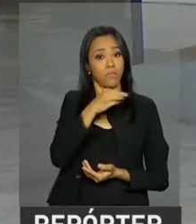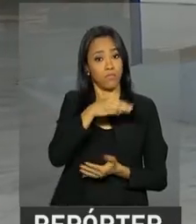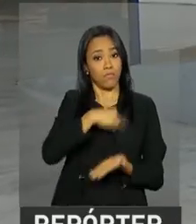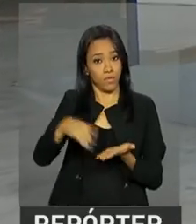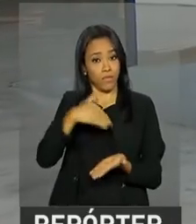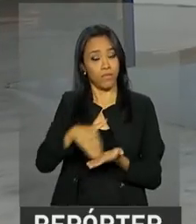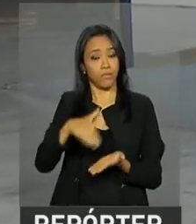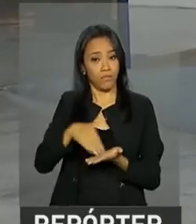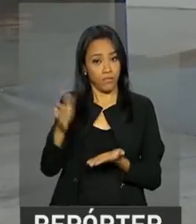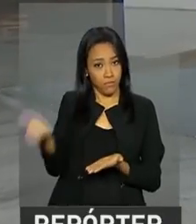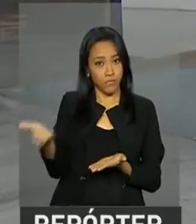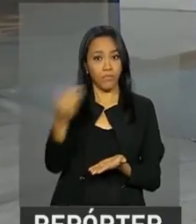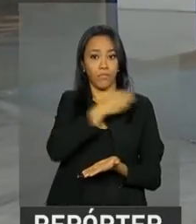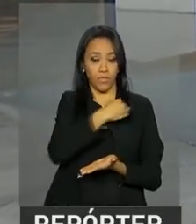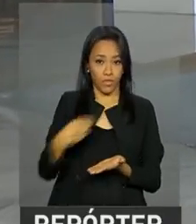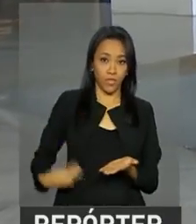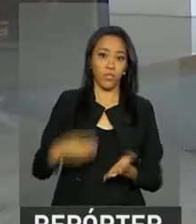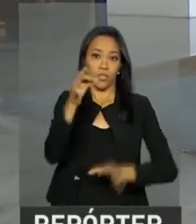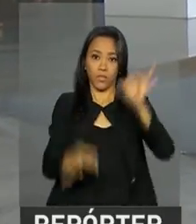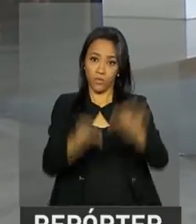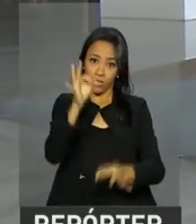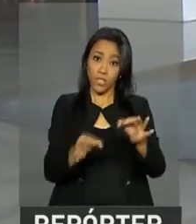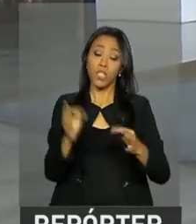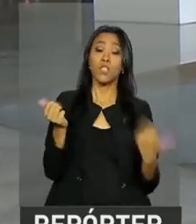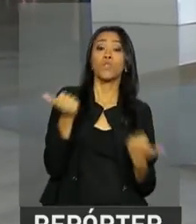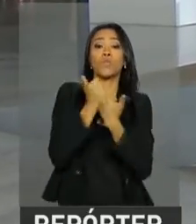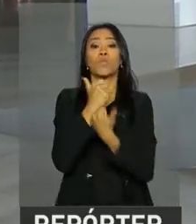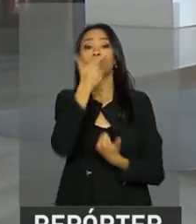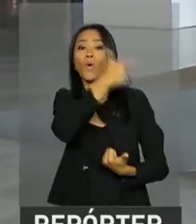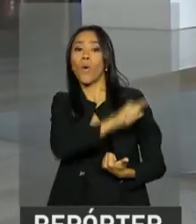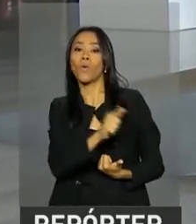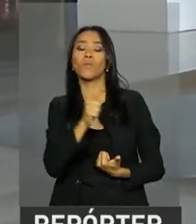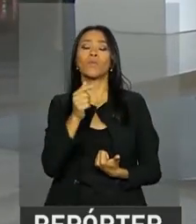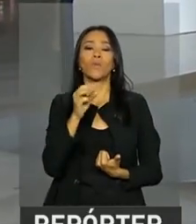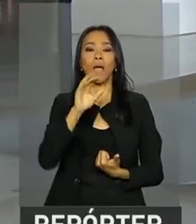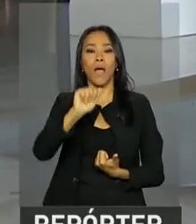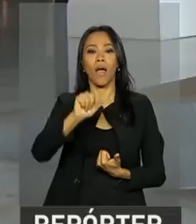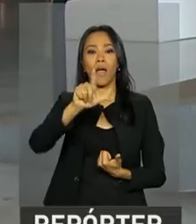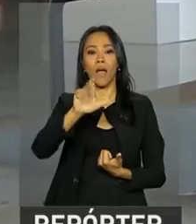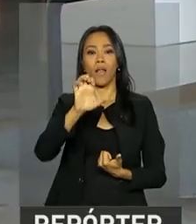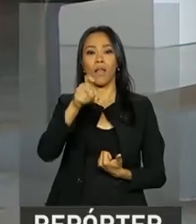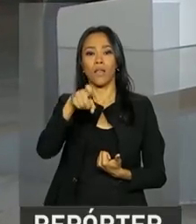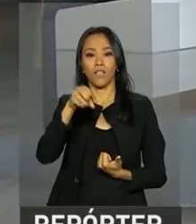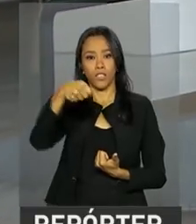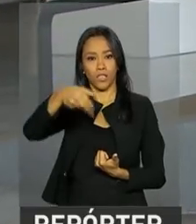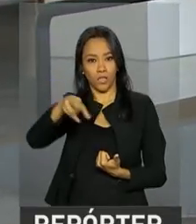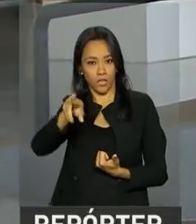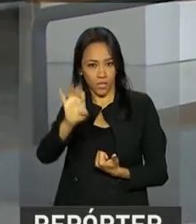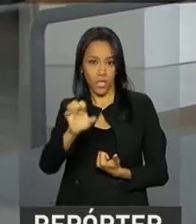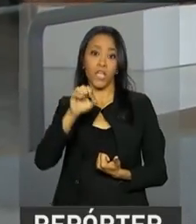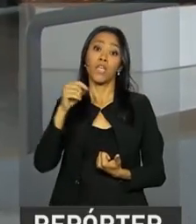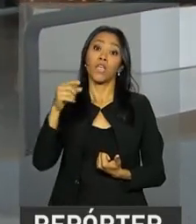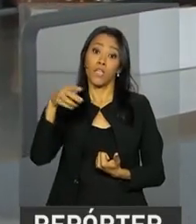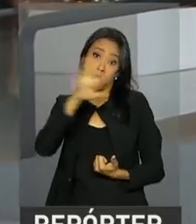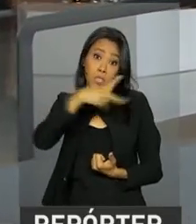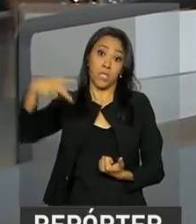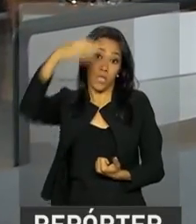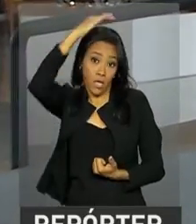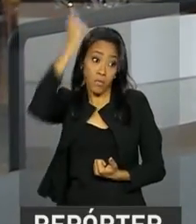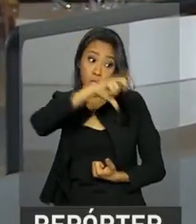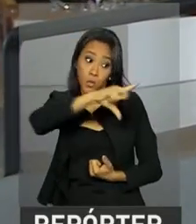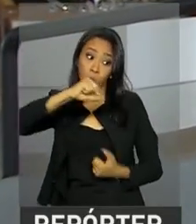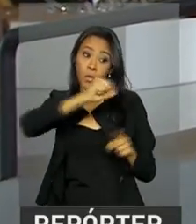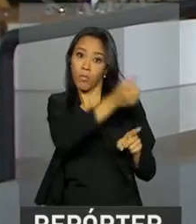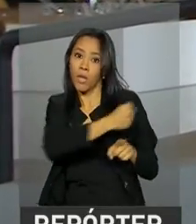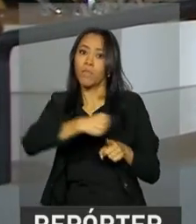pública cerrado vai substituir alexandre de moraes que foi indicada no começo deste mês também pelo presidente michel temer para o supremo